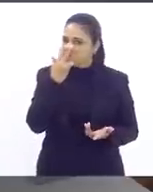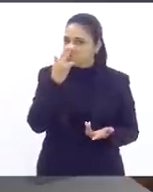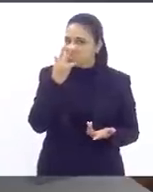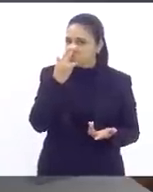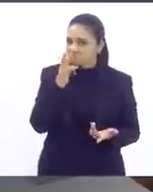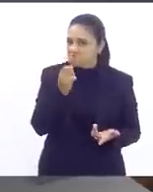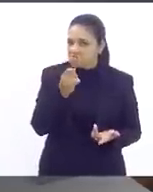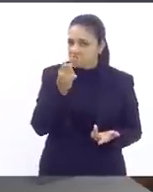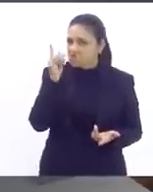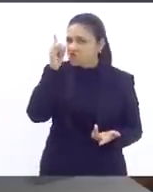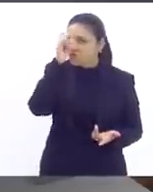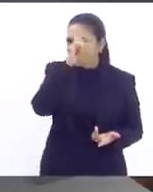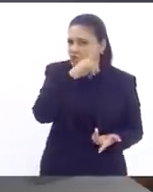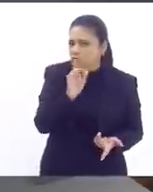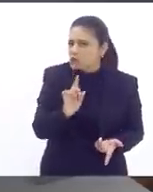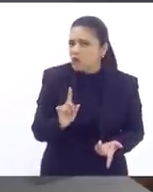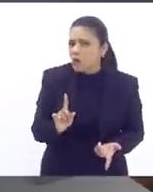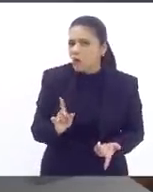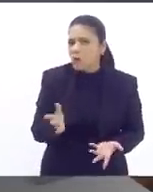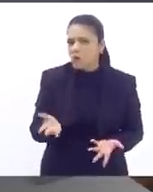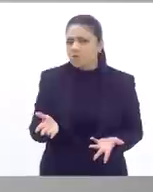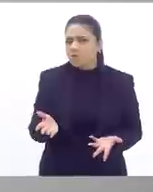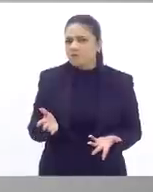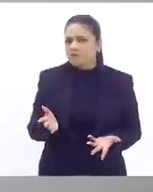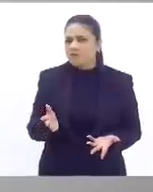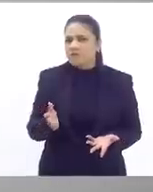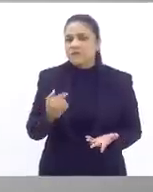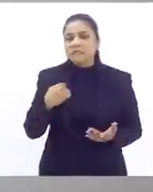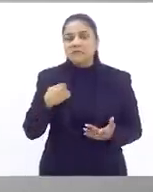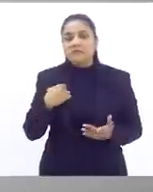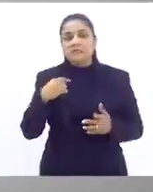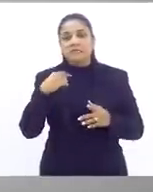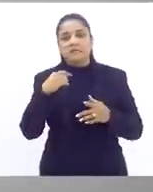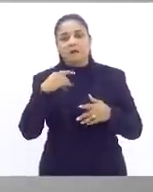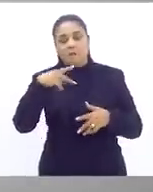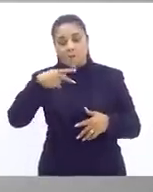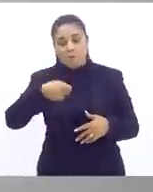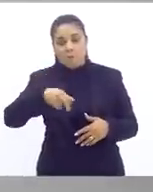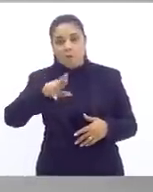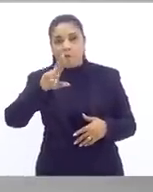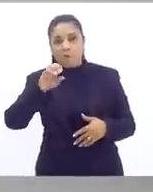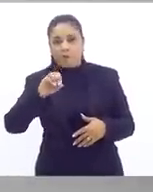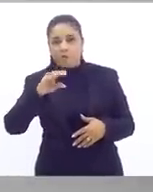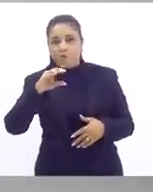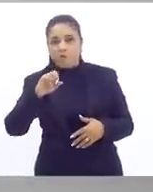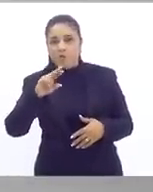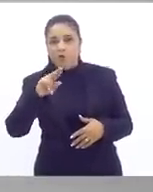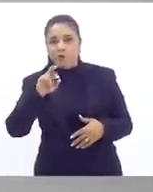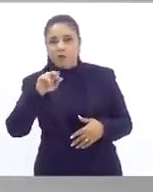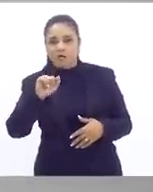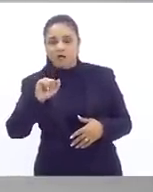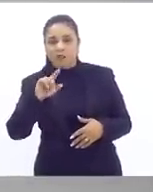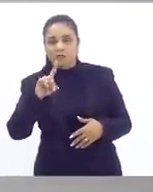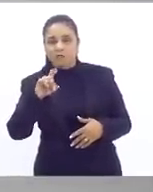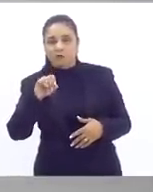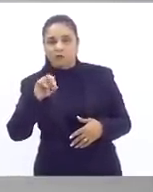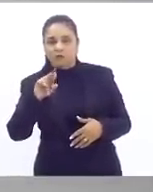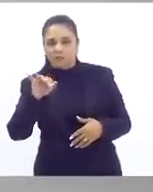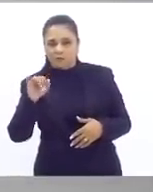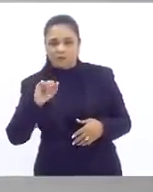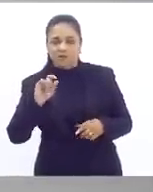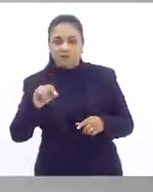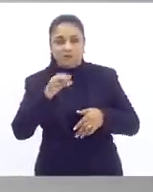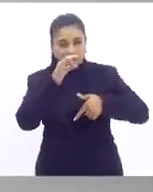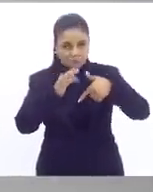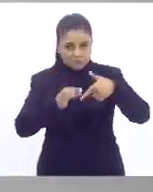nada difícil se a procuradoria afirmou em parecer mesmo por